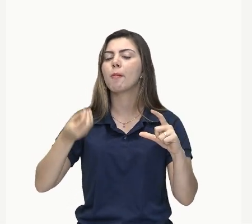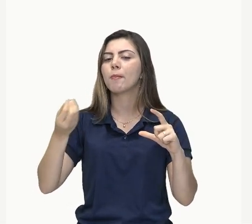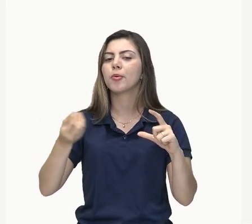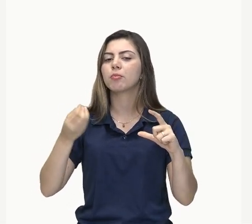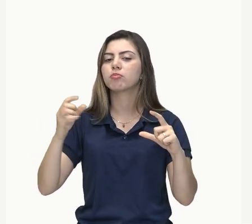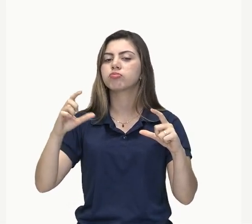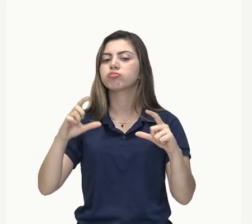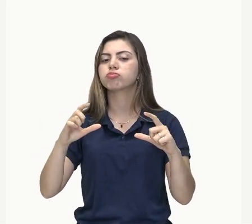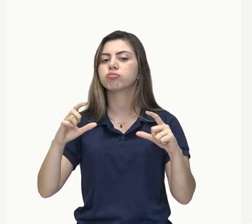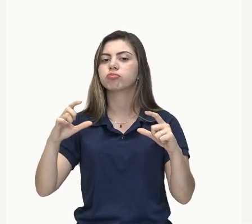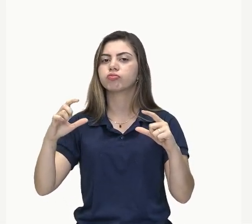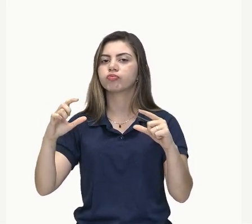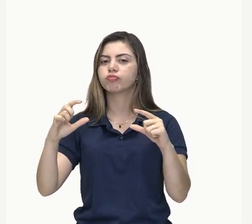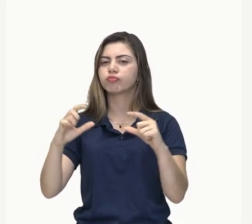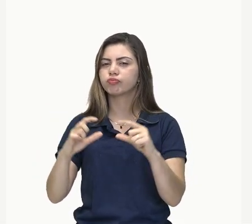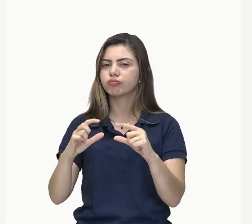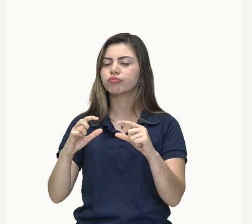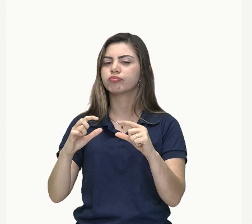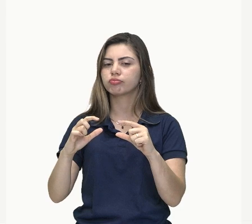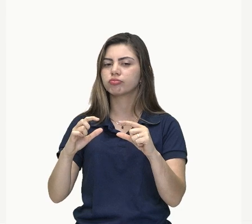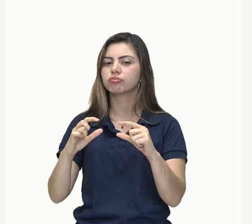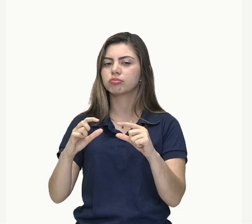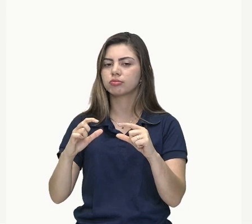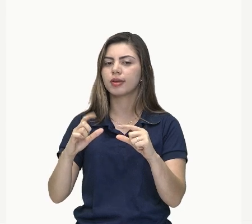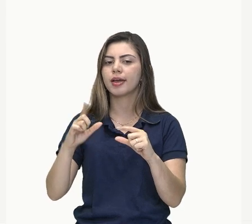mais achatada.